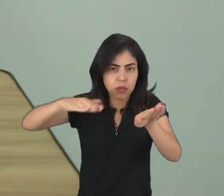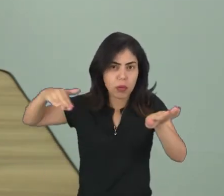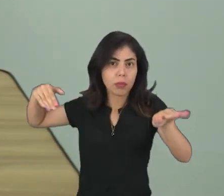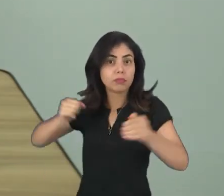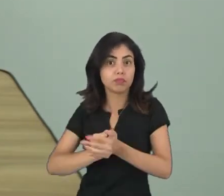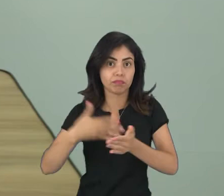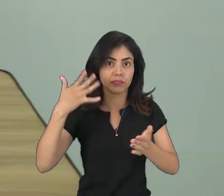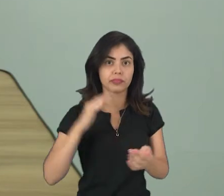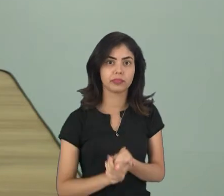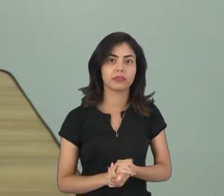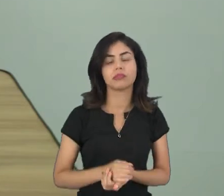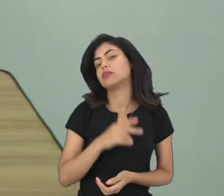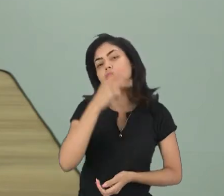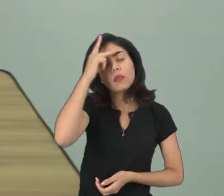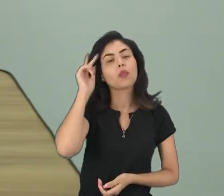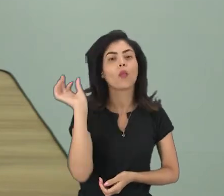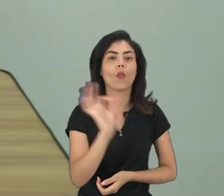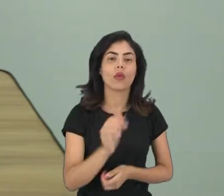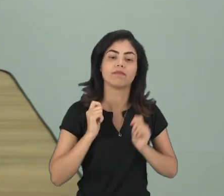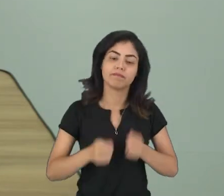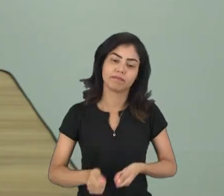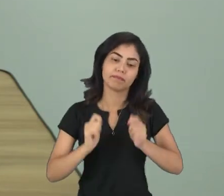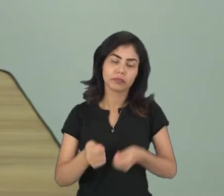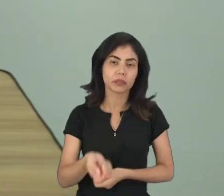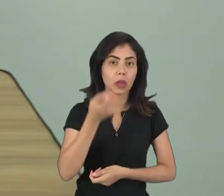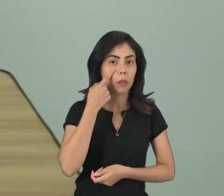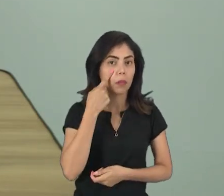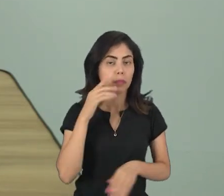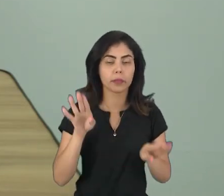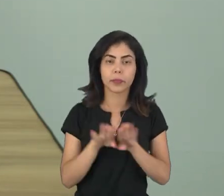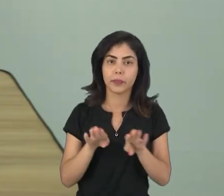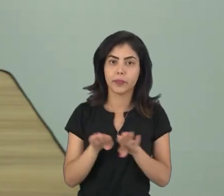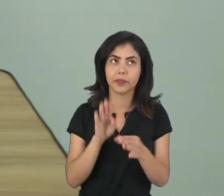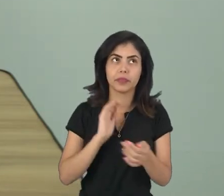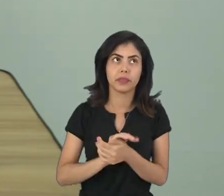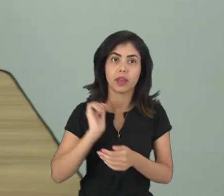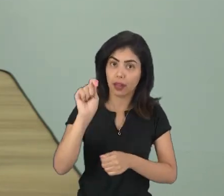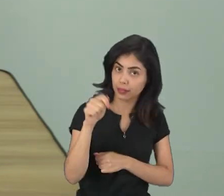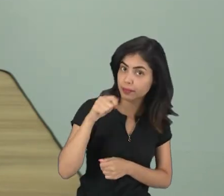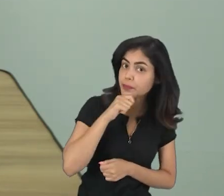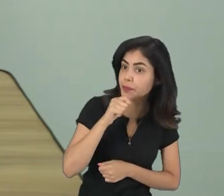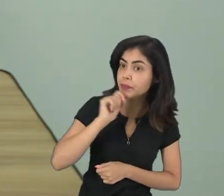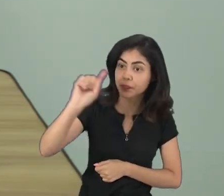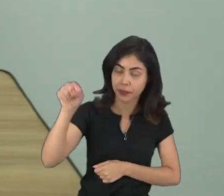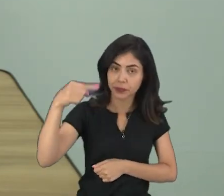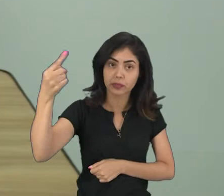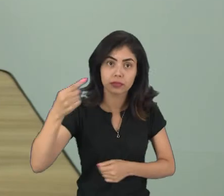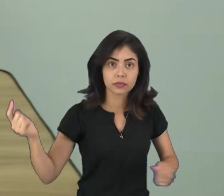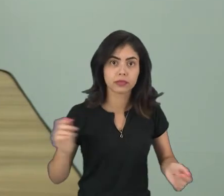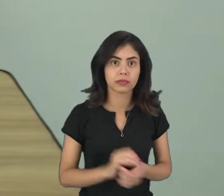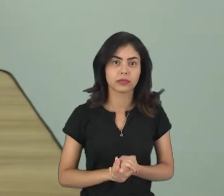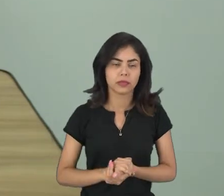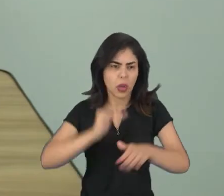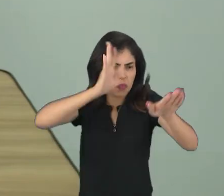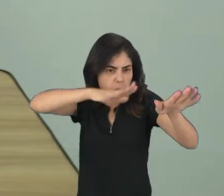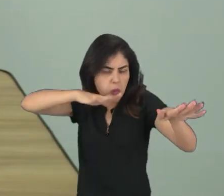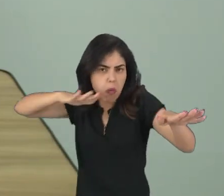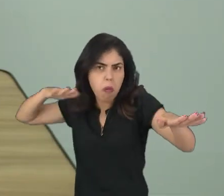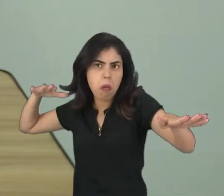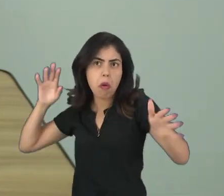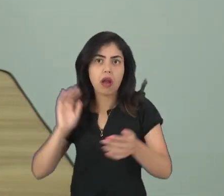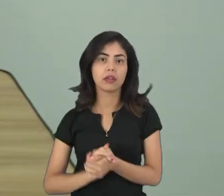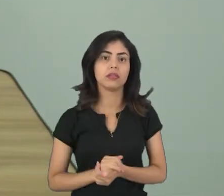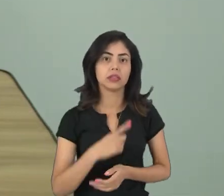carroça. Também foi possível observar que além dos fluxos, de carros,